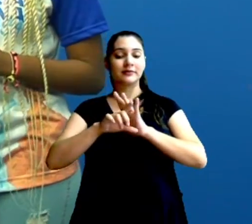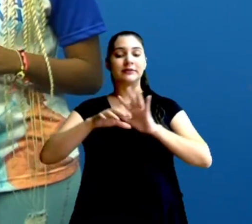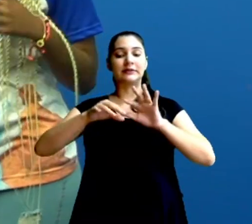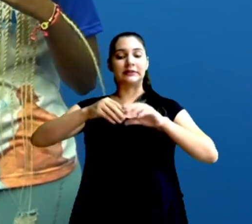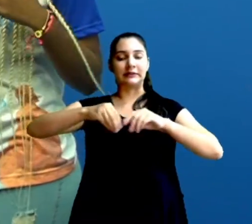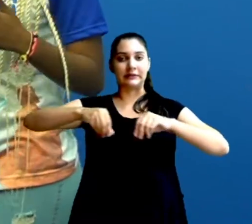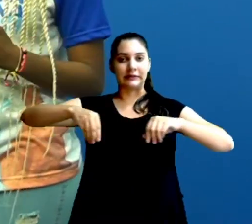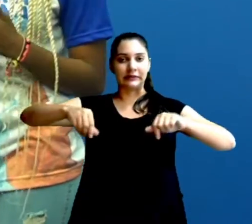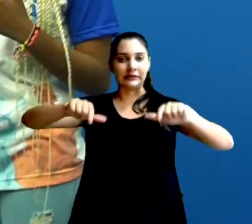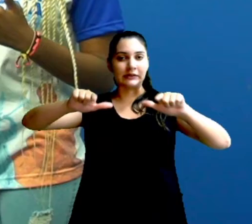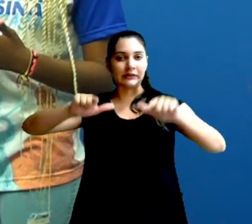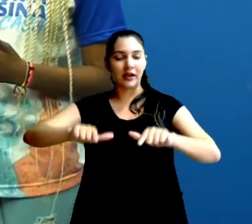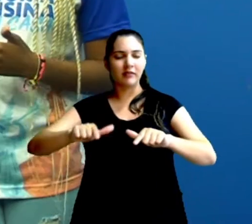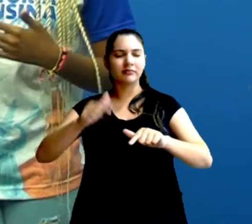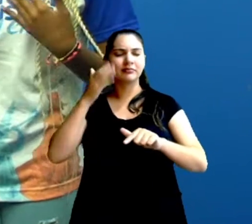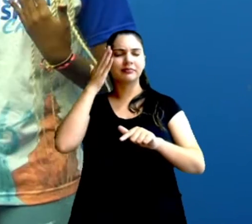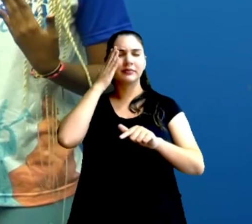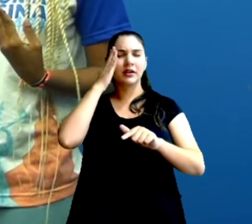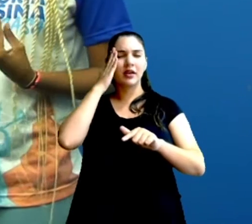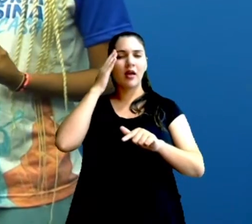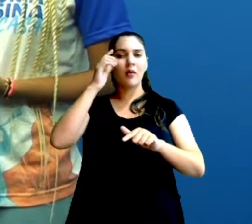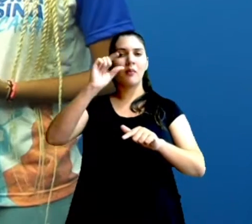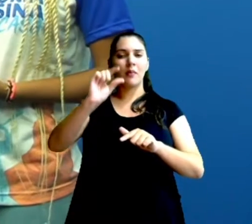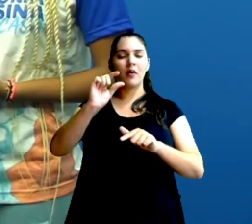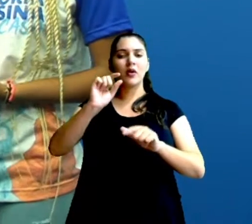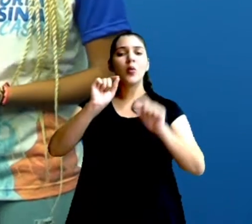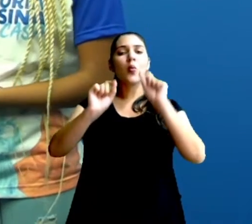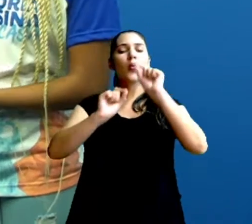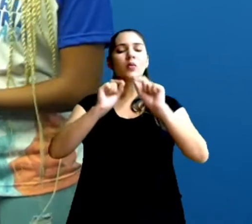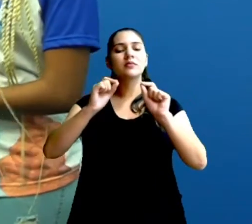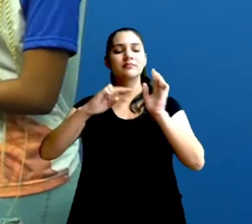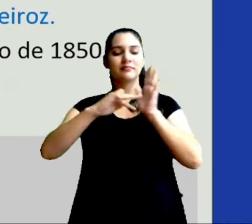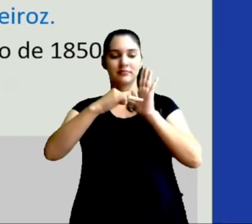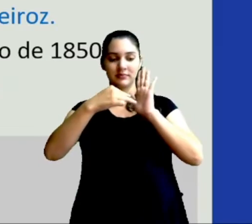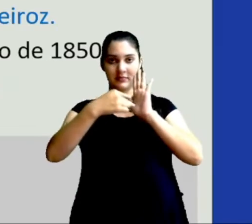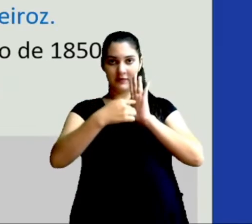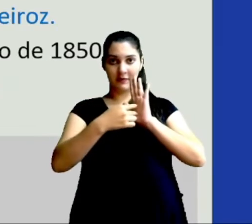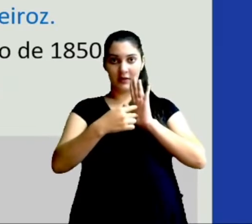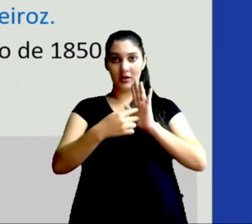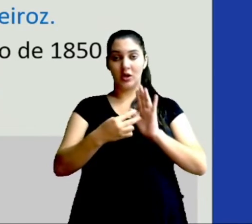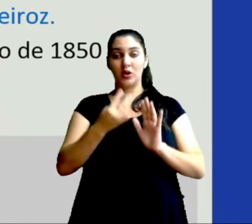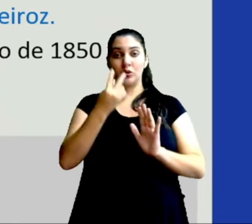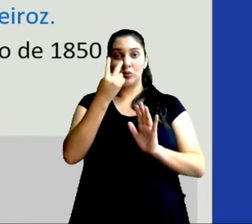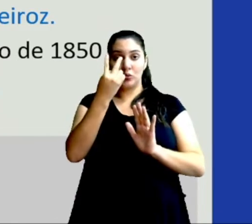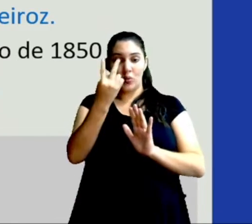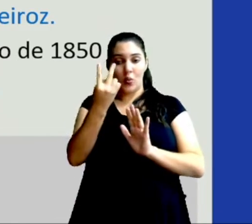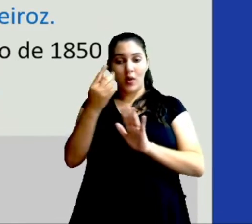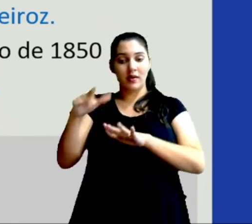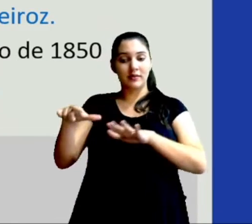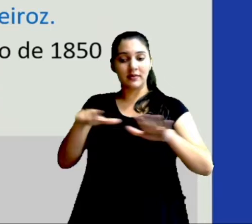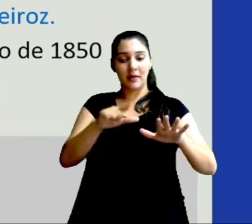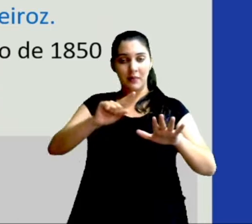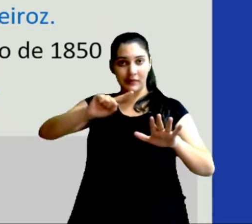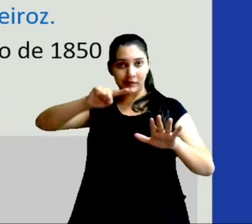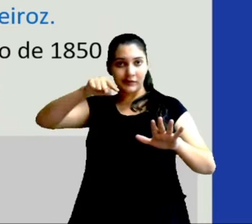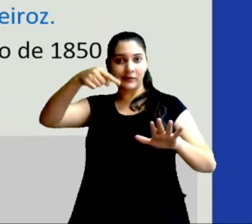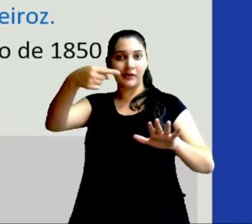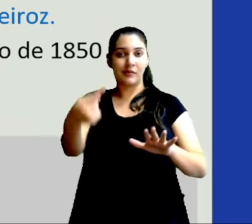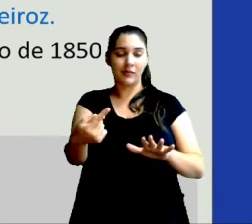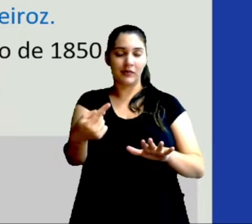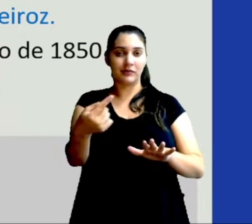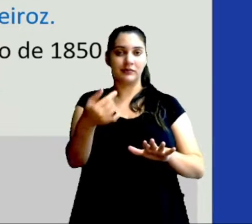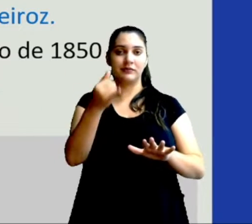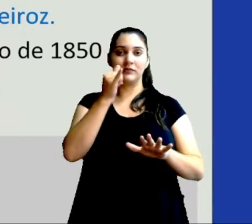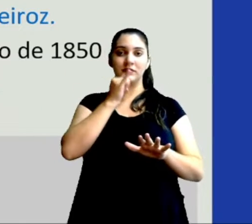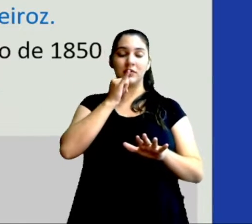de Terras. E vamos entender um pouquinho o que isso significa. 2 semanas depois só, porque 4